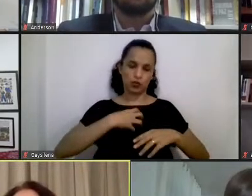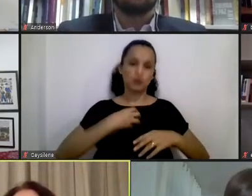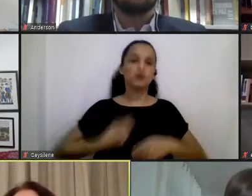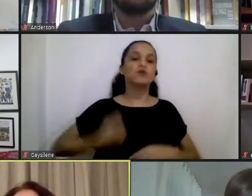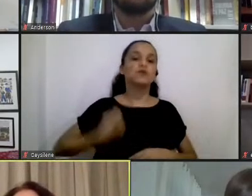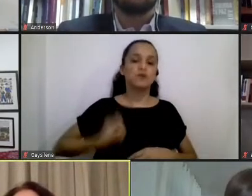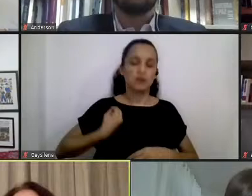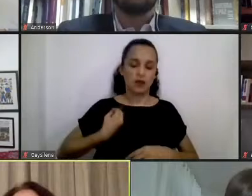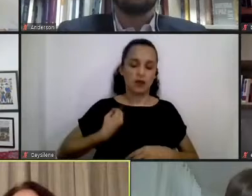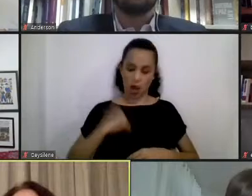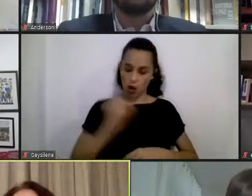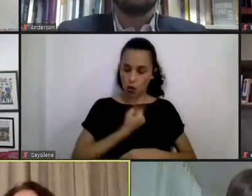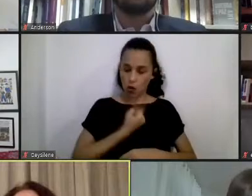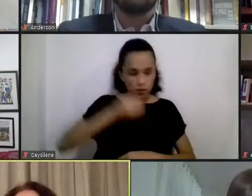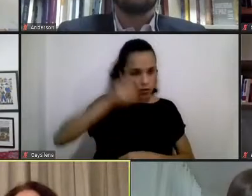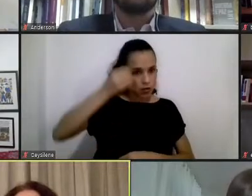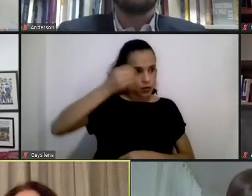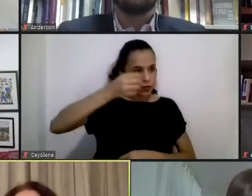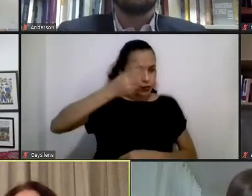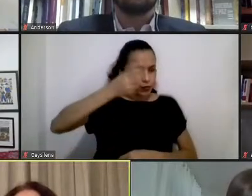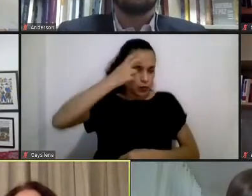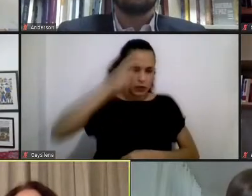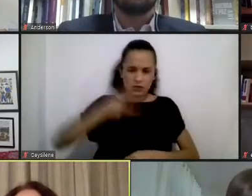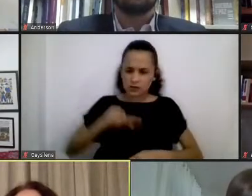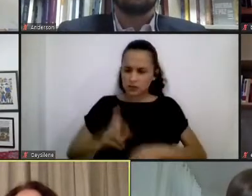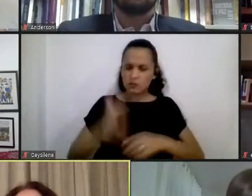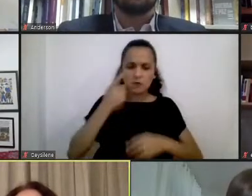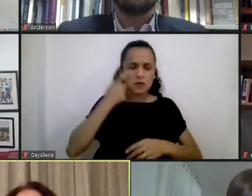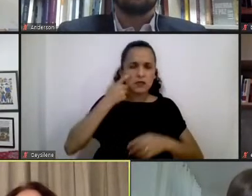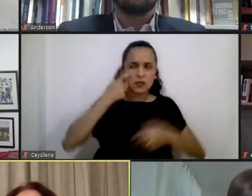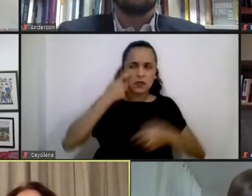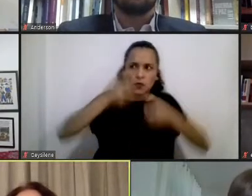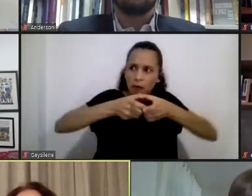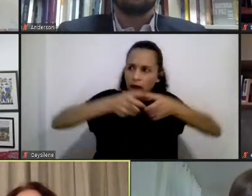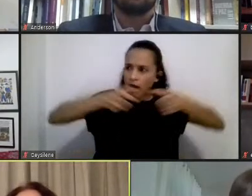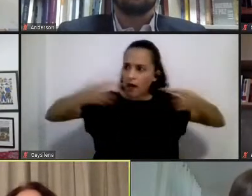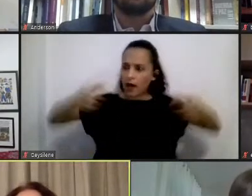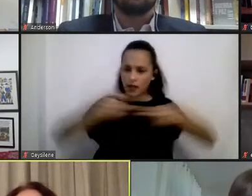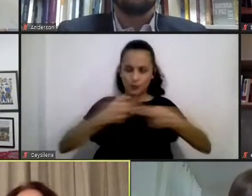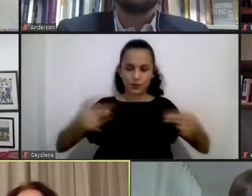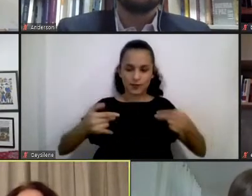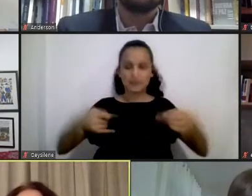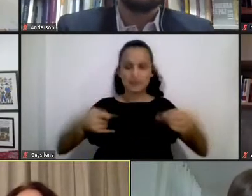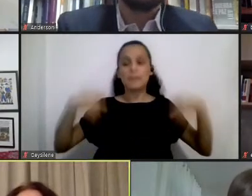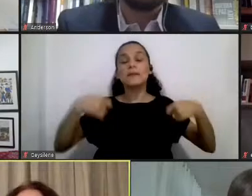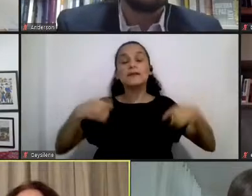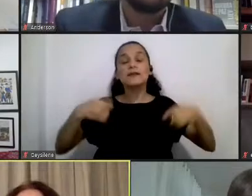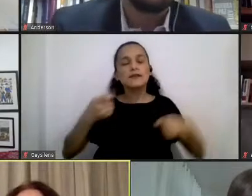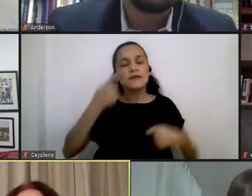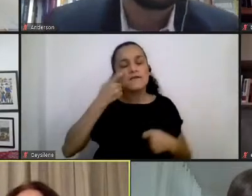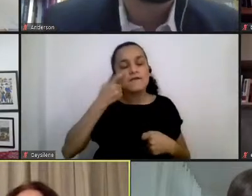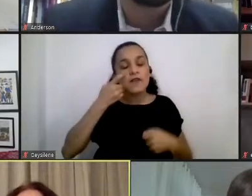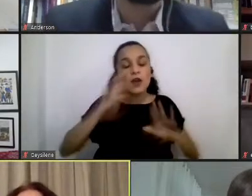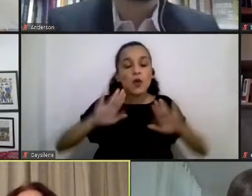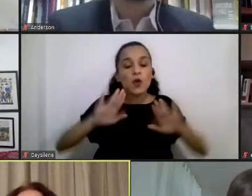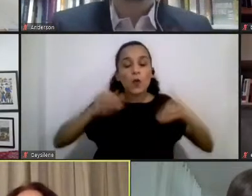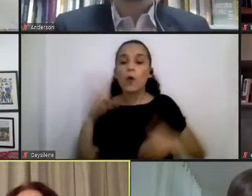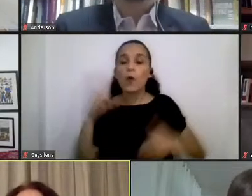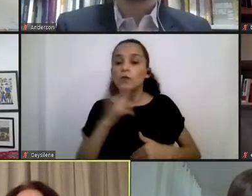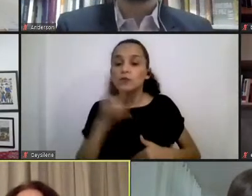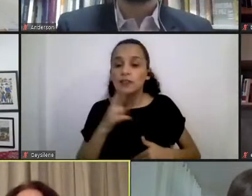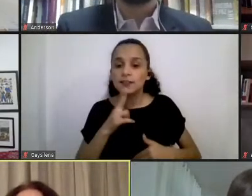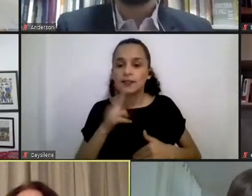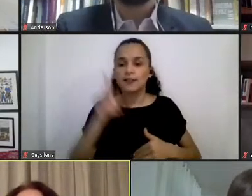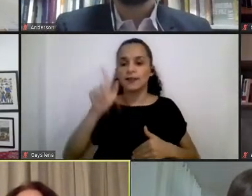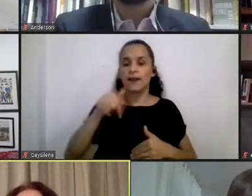tão ocupada em maximizar coisas, precisa agora se voltar às urgências da crise climática,